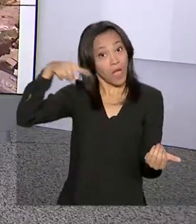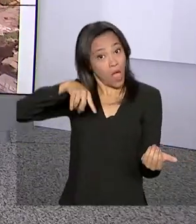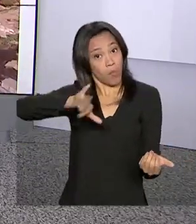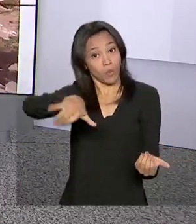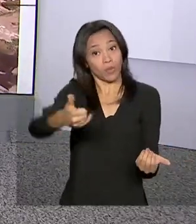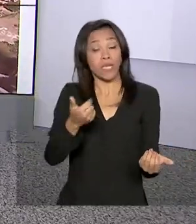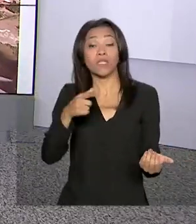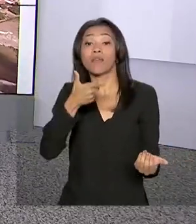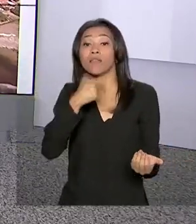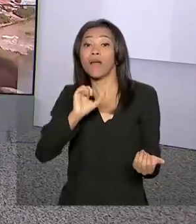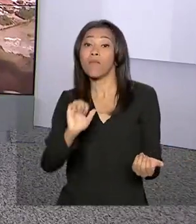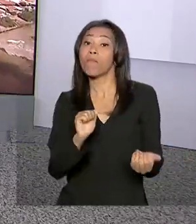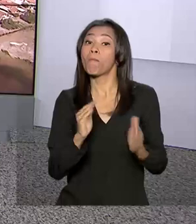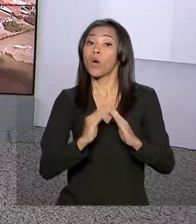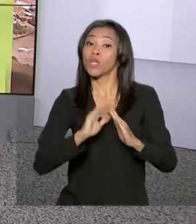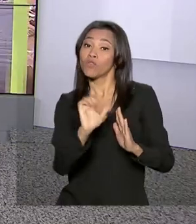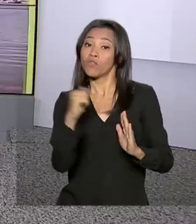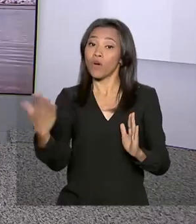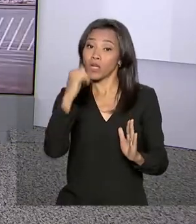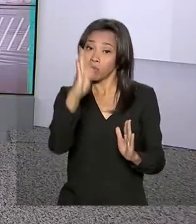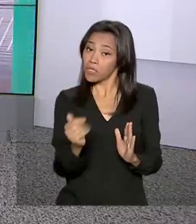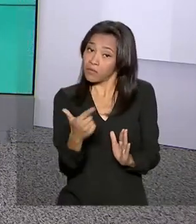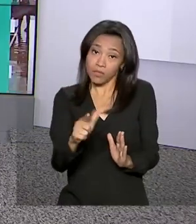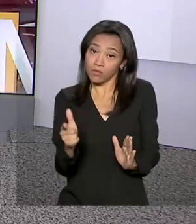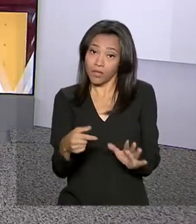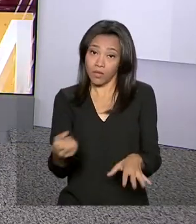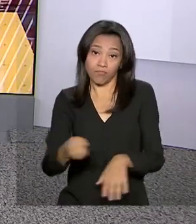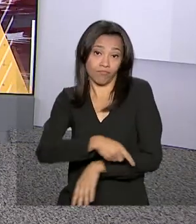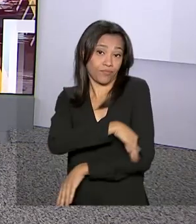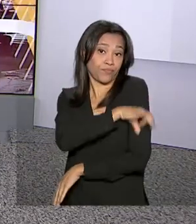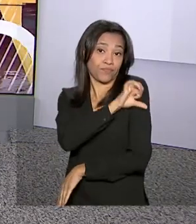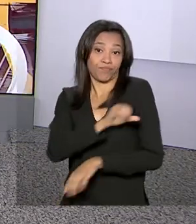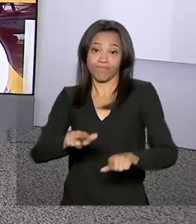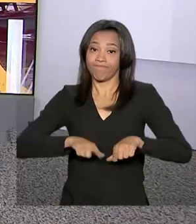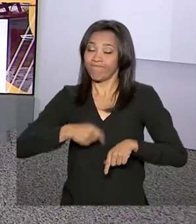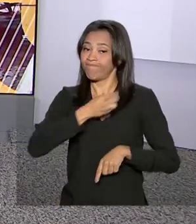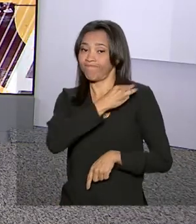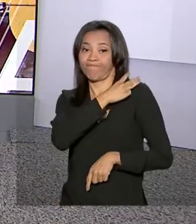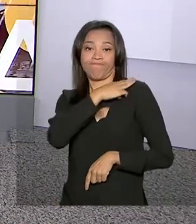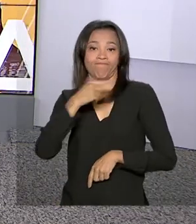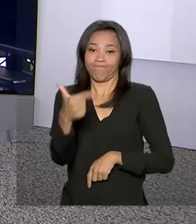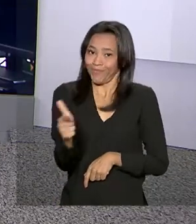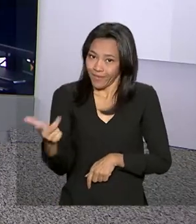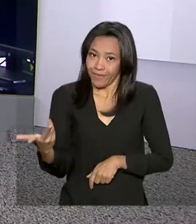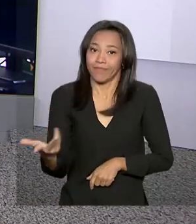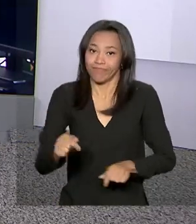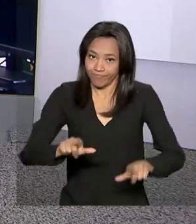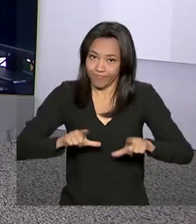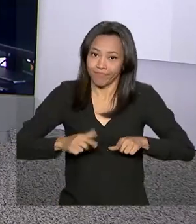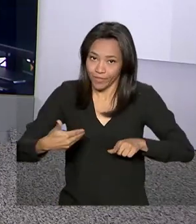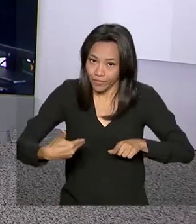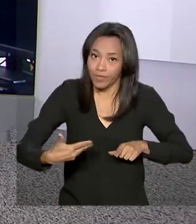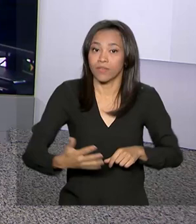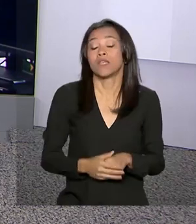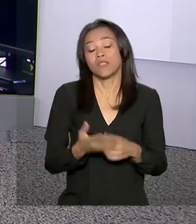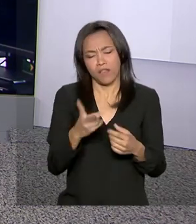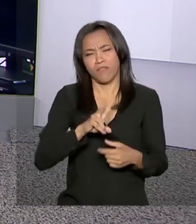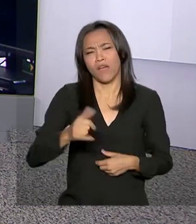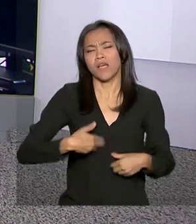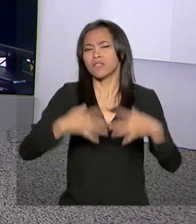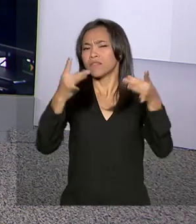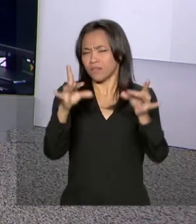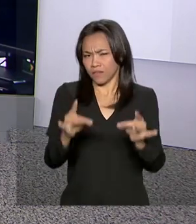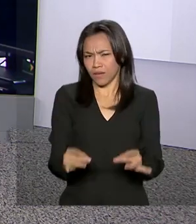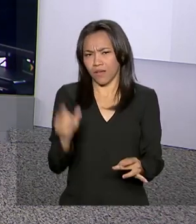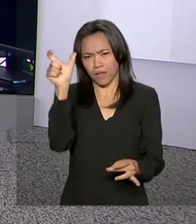vive fora do brasil e não têm o ensino completo nós vamos até são paulo porque o repórter ricardo ferraz vai nos explicar